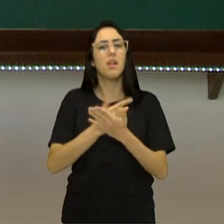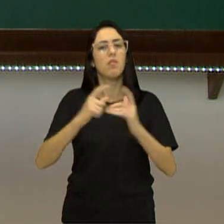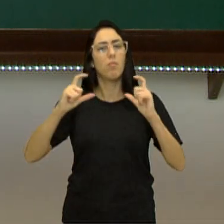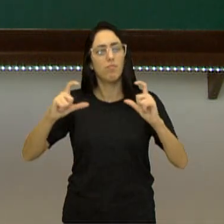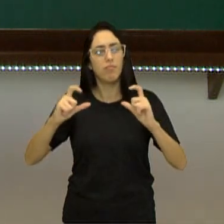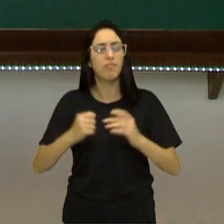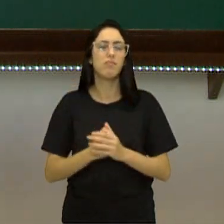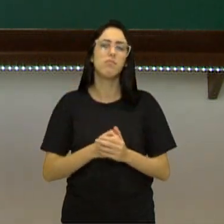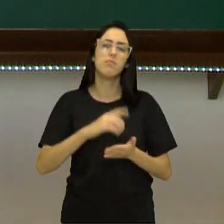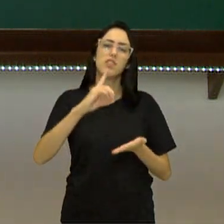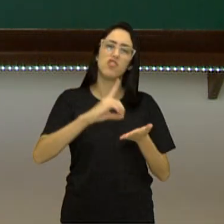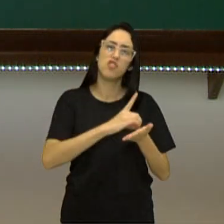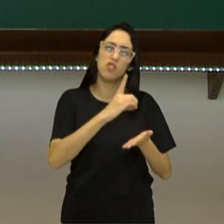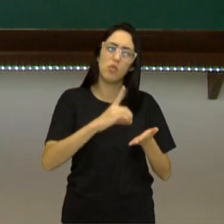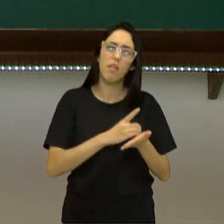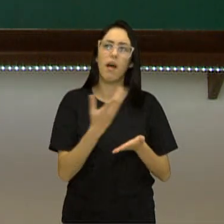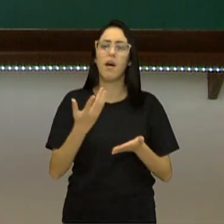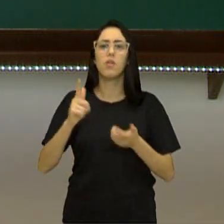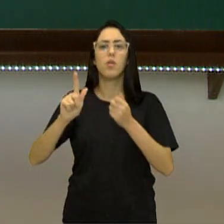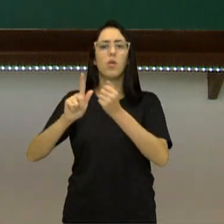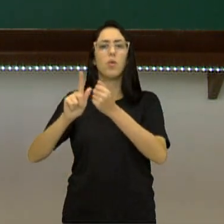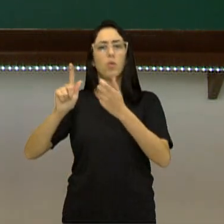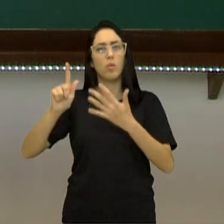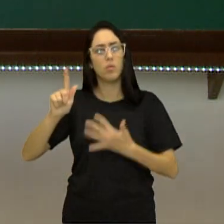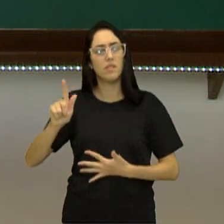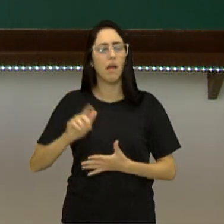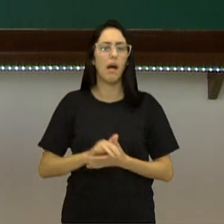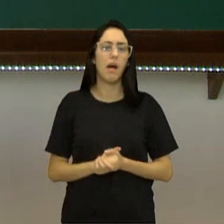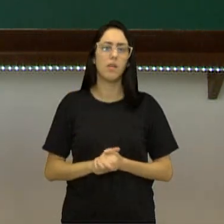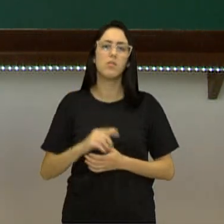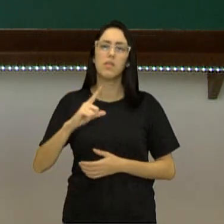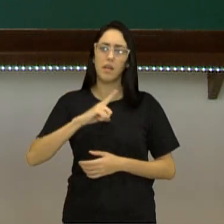em dicionários, em glossários,